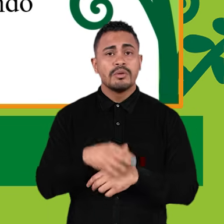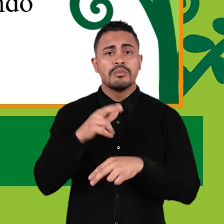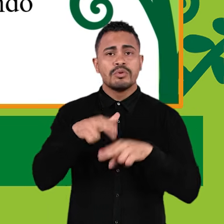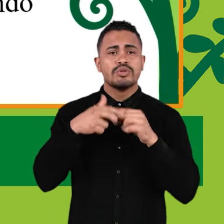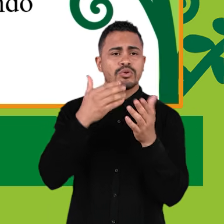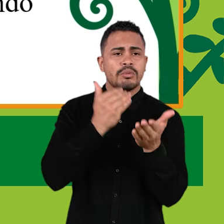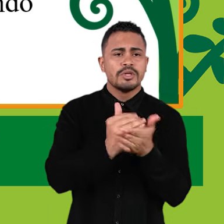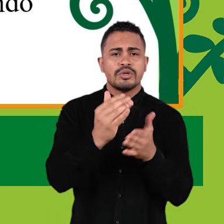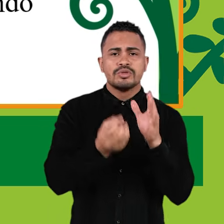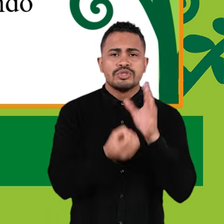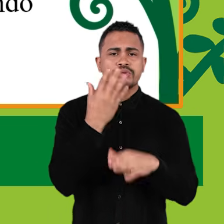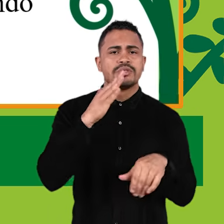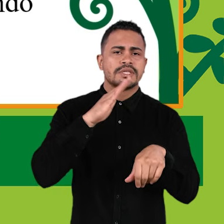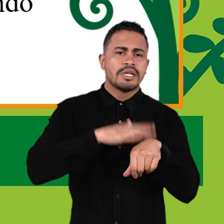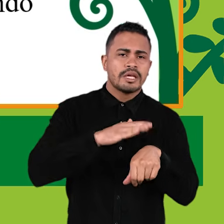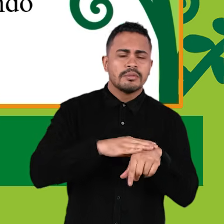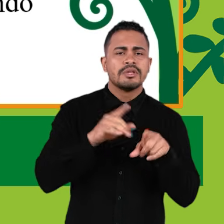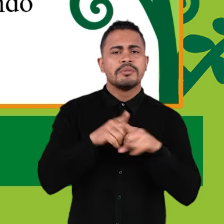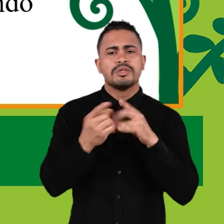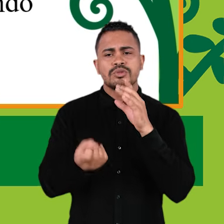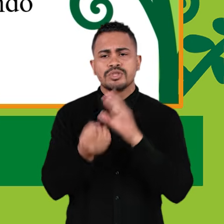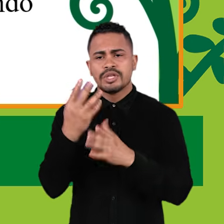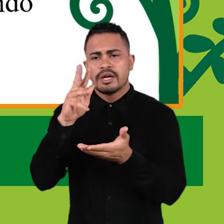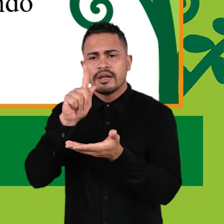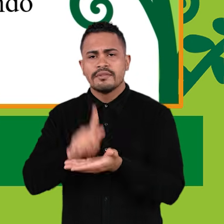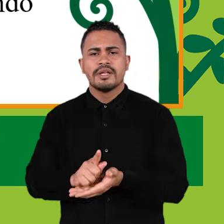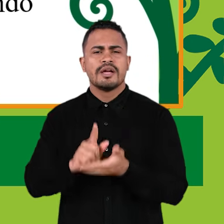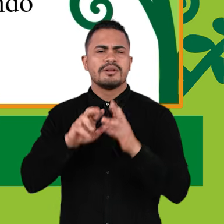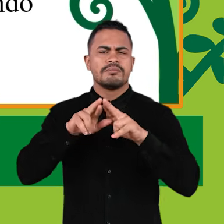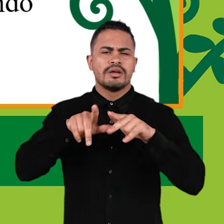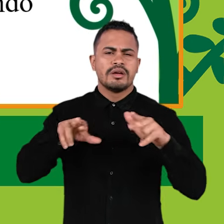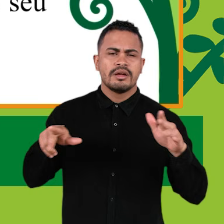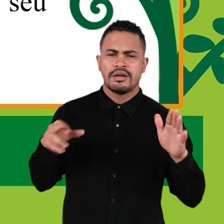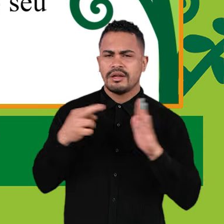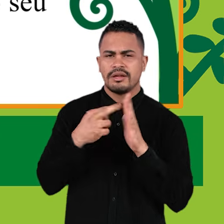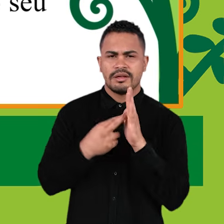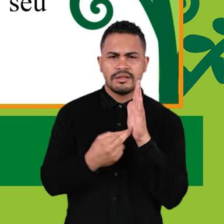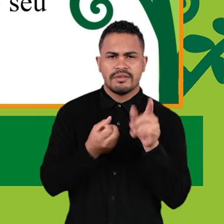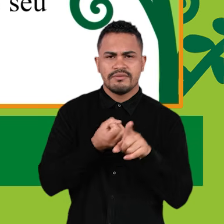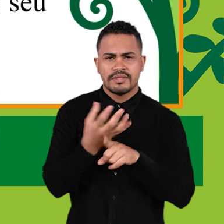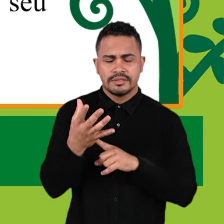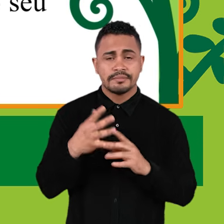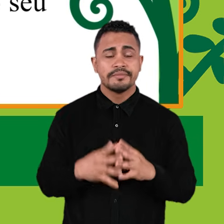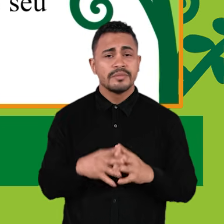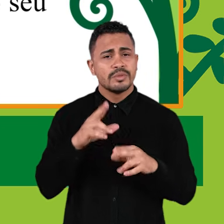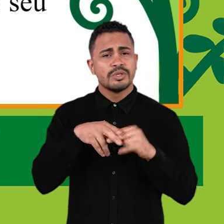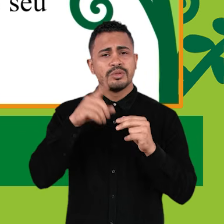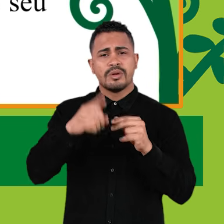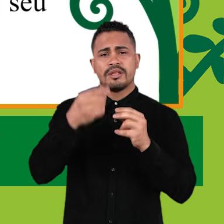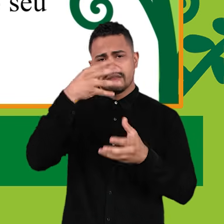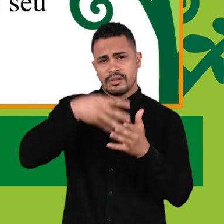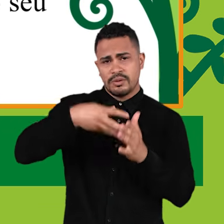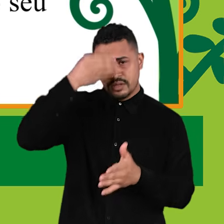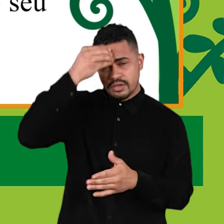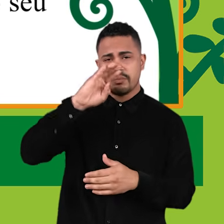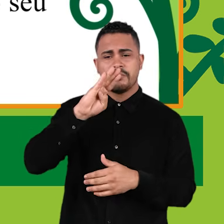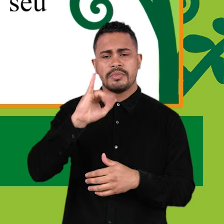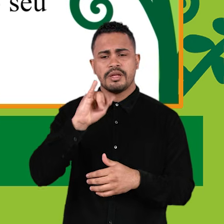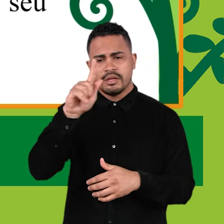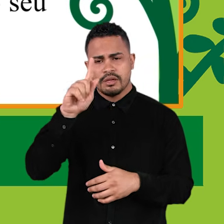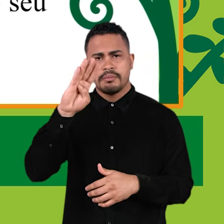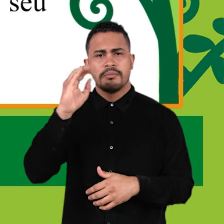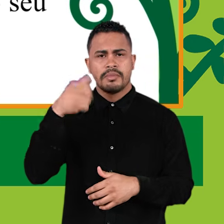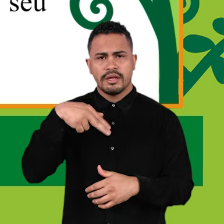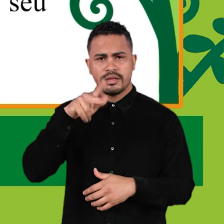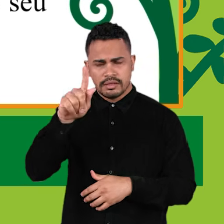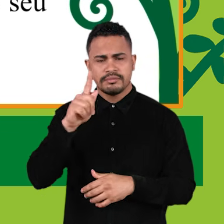tempo começou e começaram todas as leis da física a serem, né, aplicadas. Então, essa é a teoria do Big Bang, né, que vai explicar aí